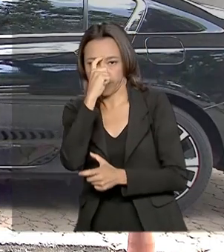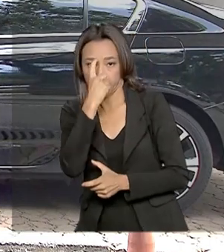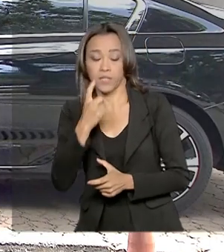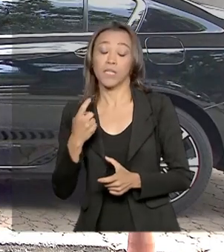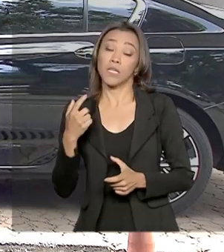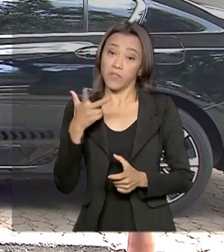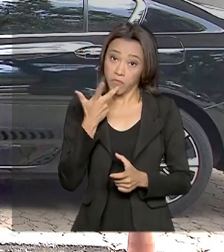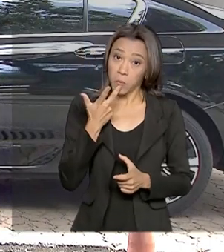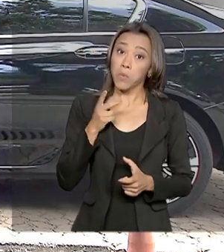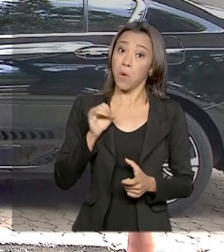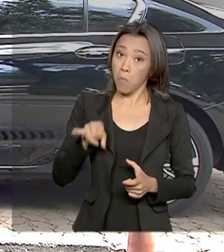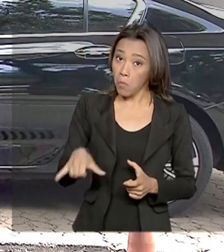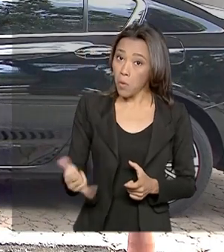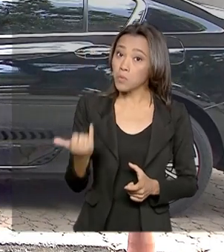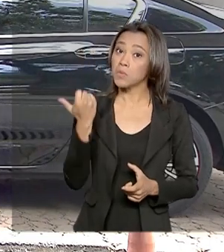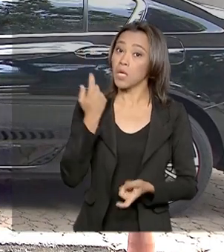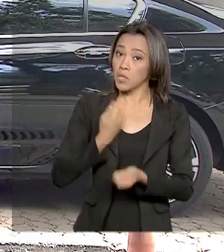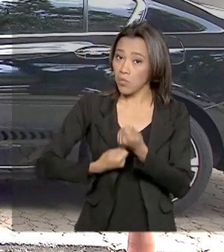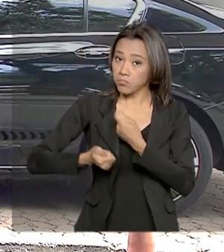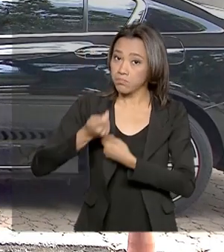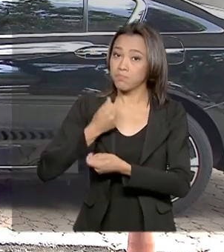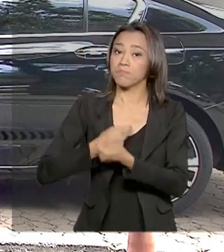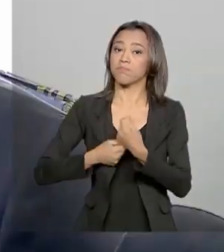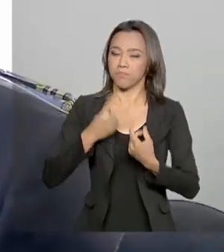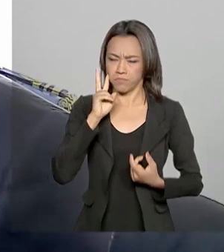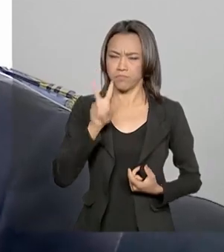mais oportunidades de negócios. Vamos ouvi-lo.